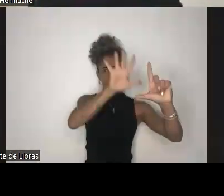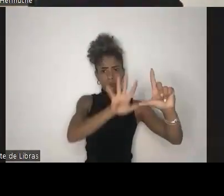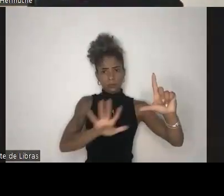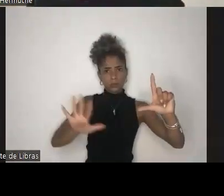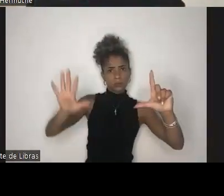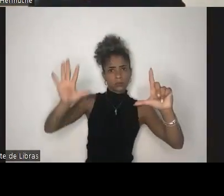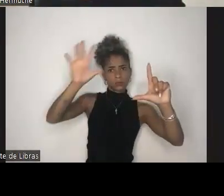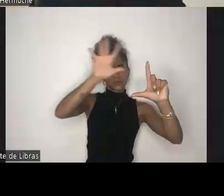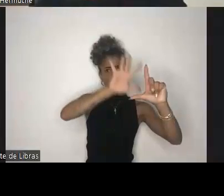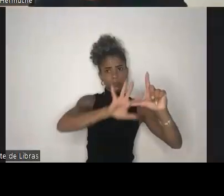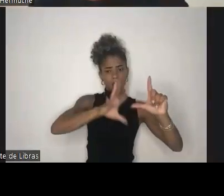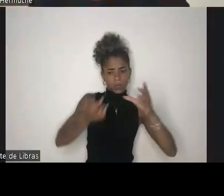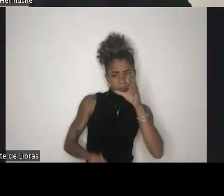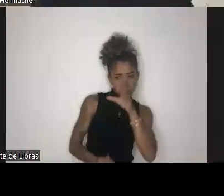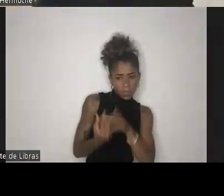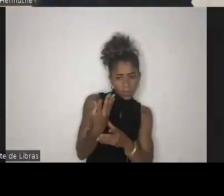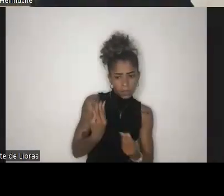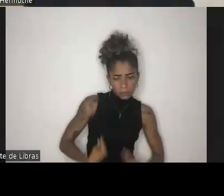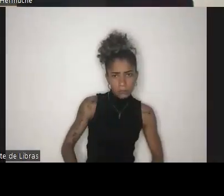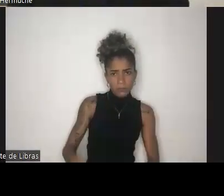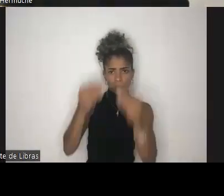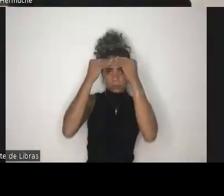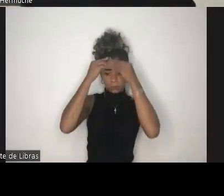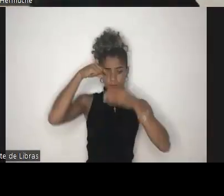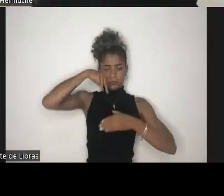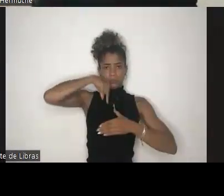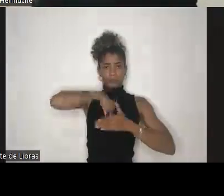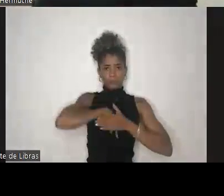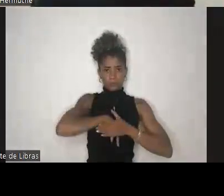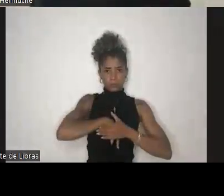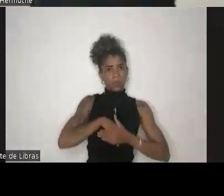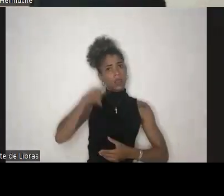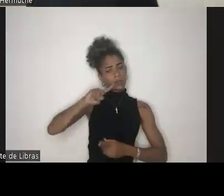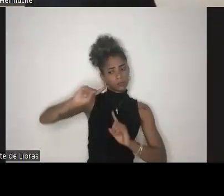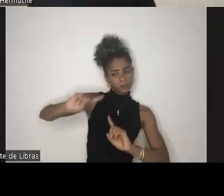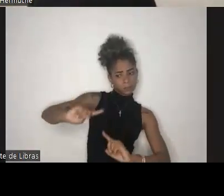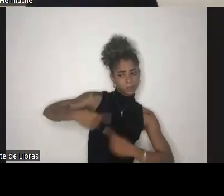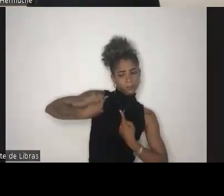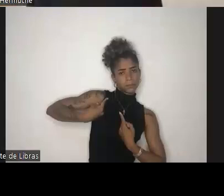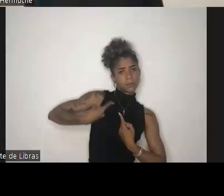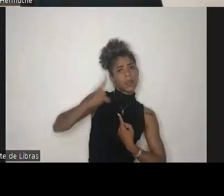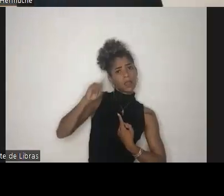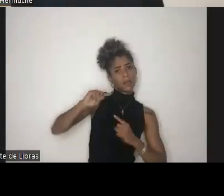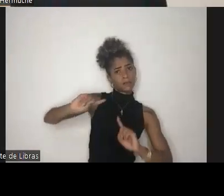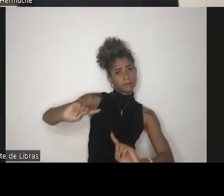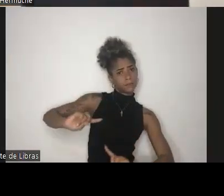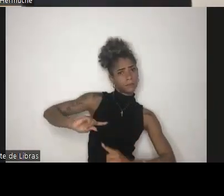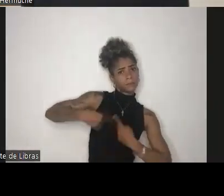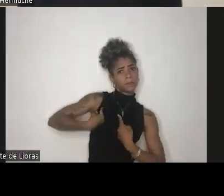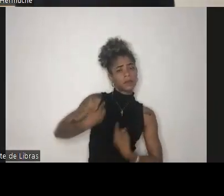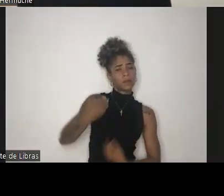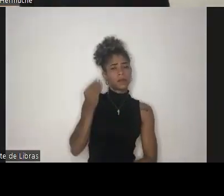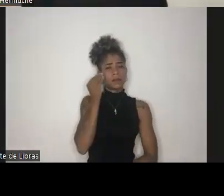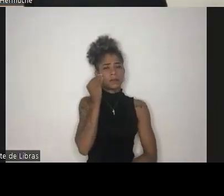essa linguagem subjetiva Então essa esse desafio é Um Desafio que eu tentei